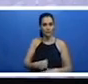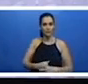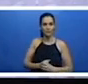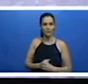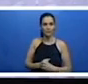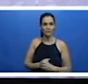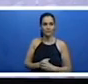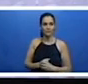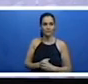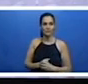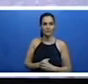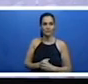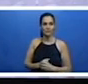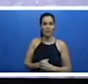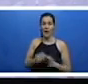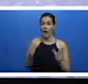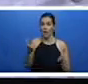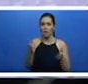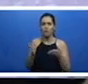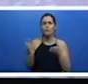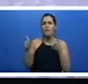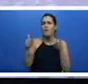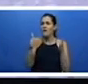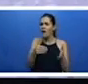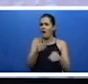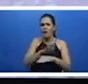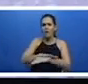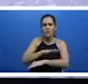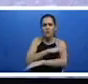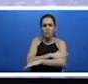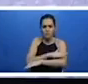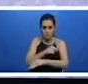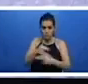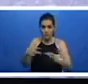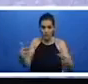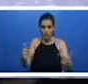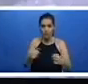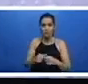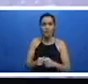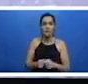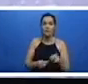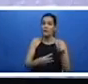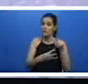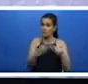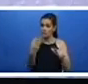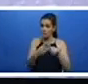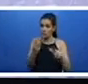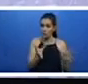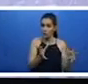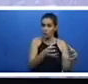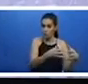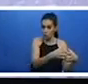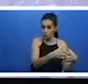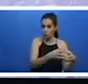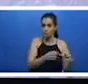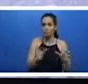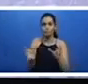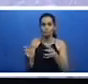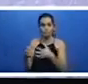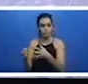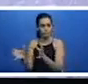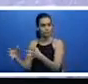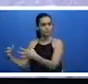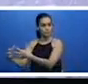somente dos anfíbios. Nós temos atualmente 3 grupos de anfíbios, como eu já falei. Os anuros, onde o prefixo